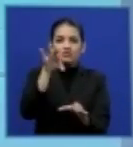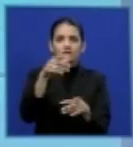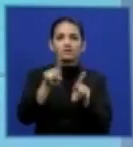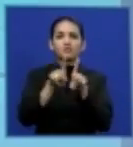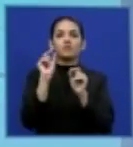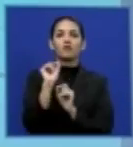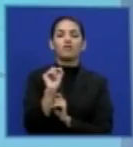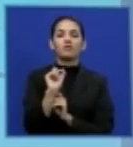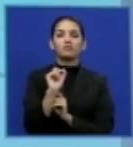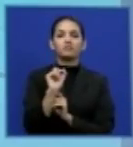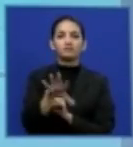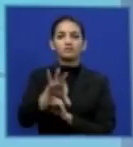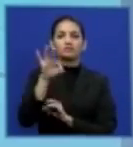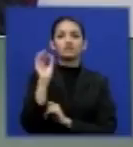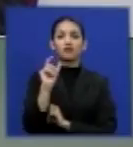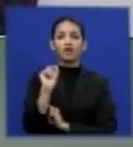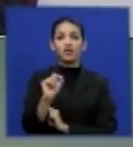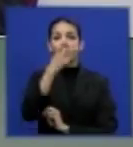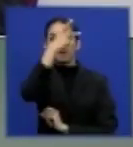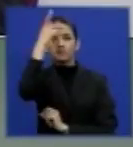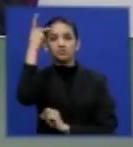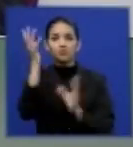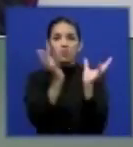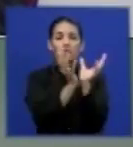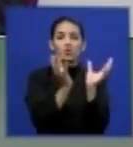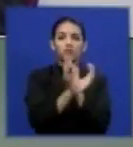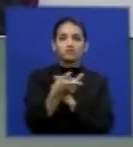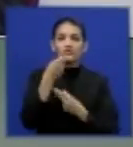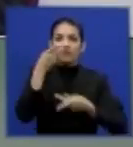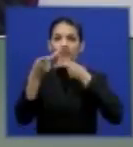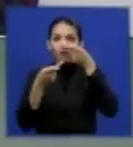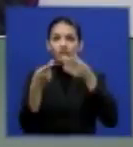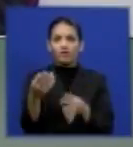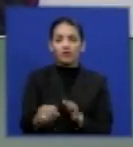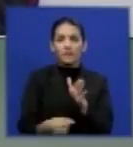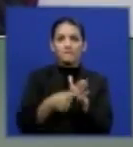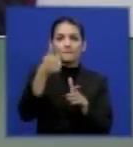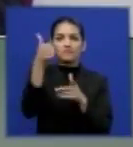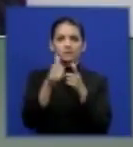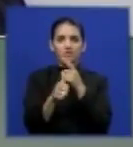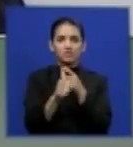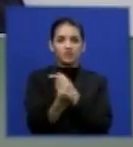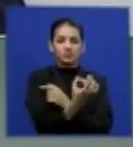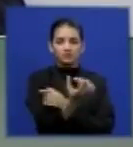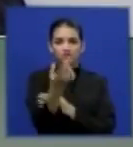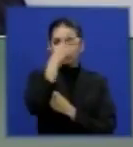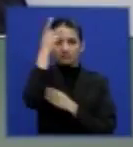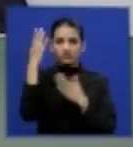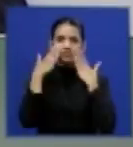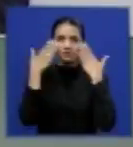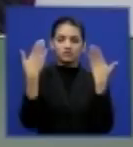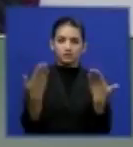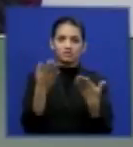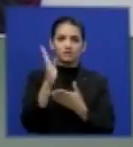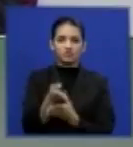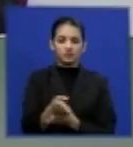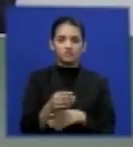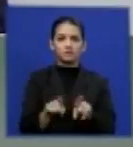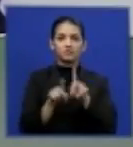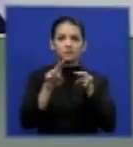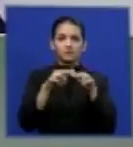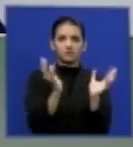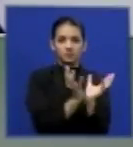ter qual das partes falará em primeiro lugar na pessoa de cada um dos expositores apresentados pelos respectivos